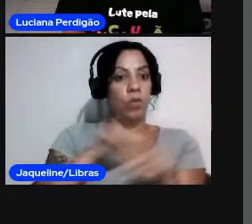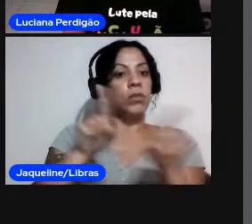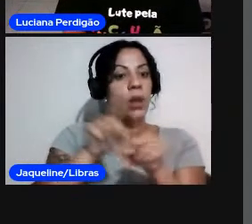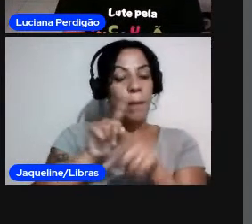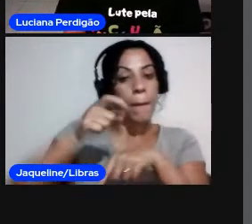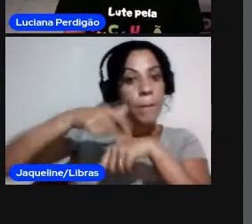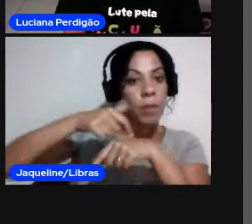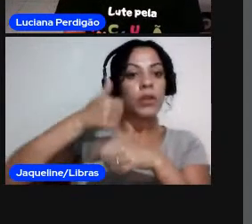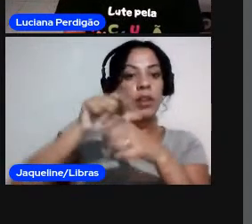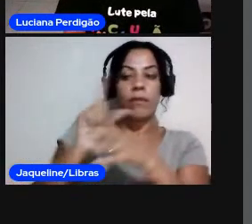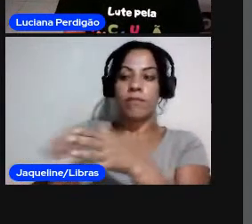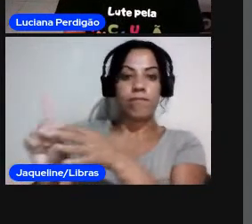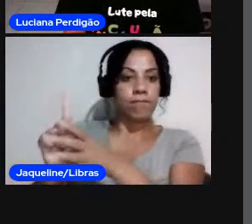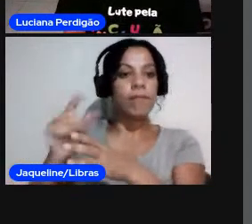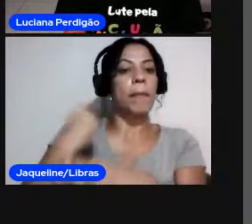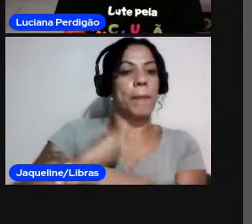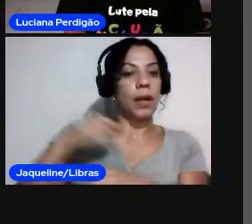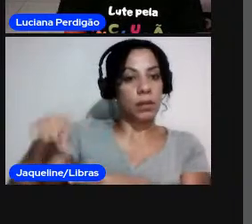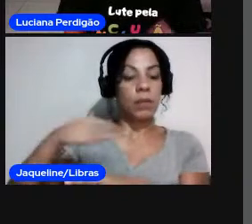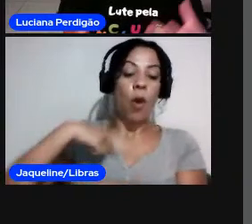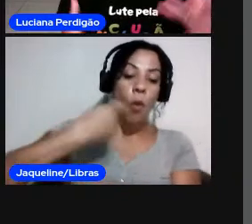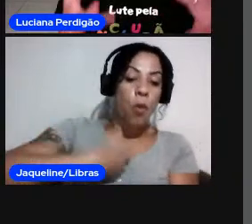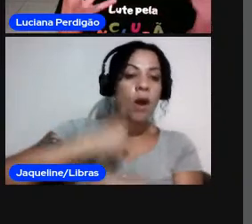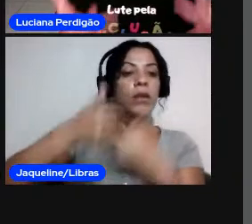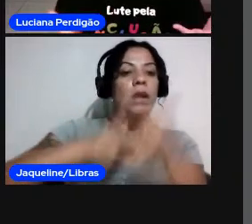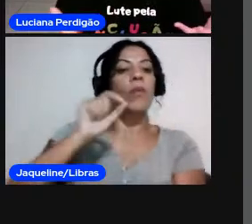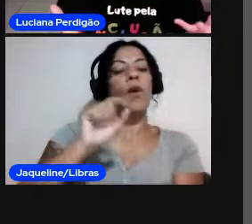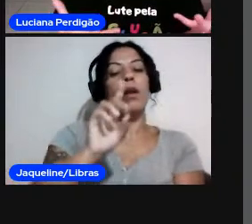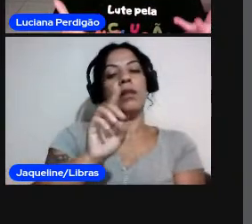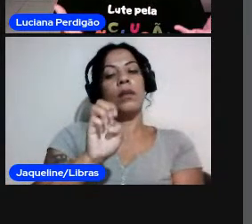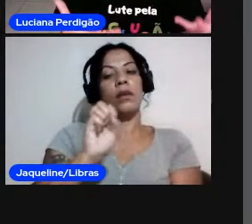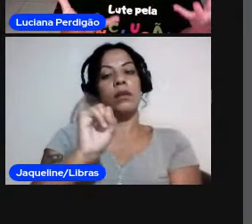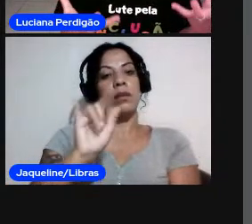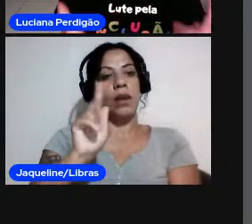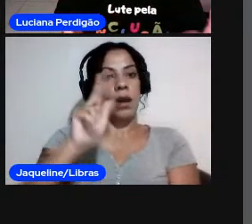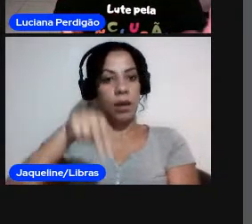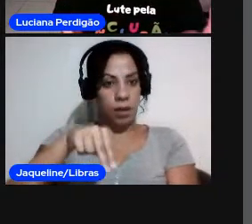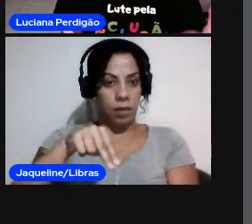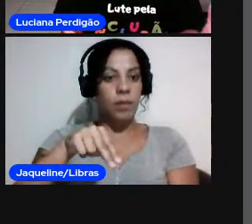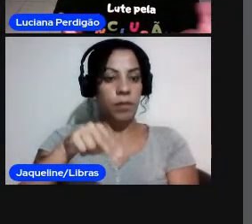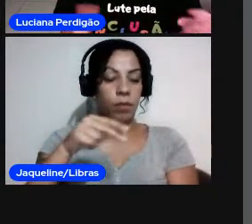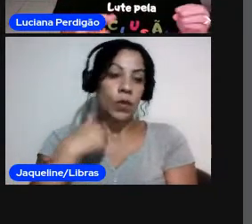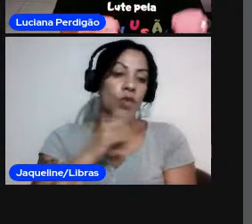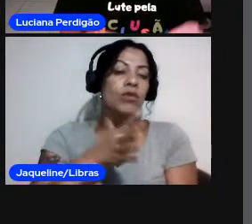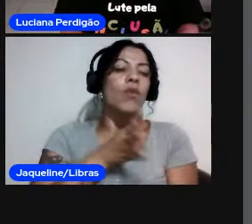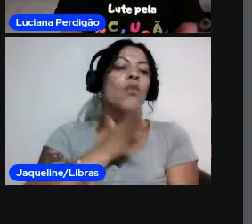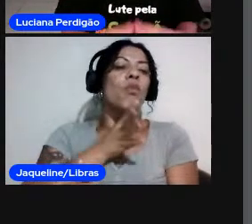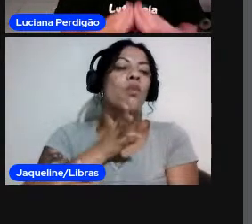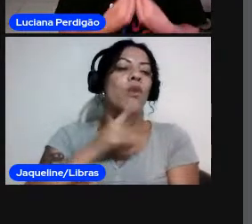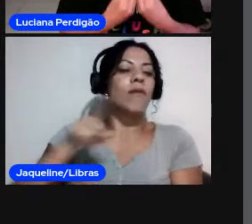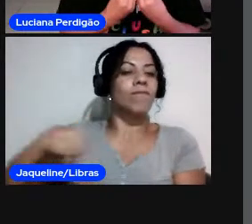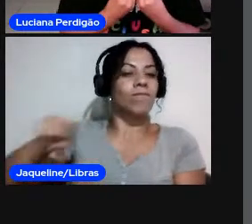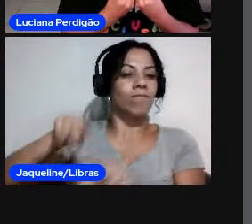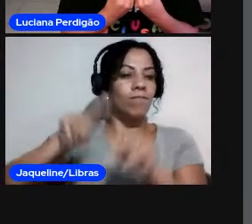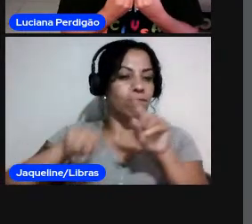momento, como designer instrucional. Então, eu já conhecia muito bem aquele material e